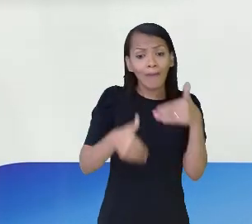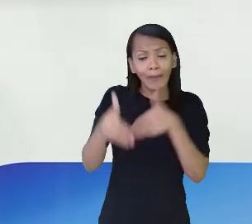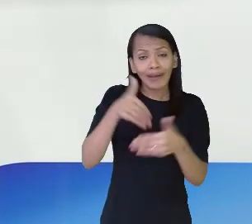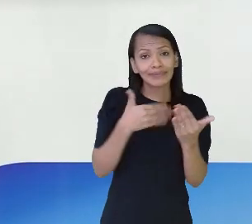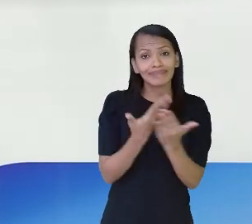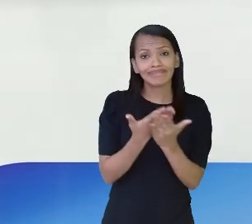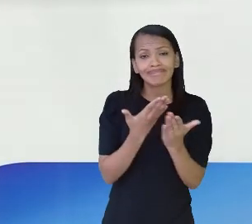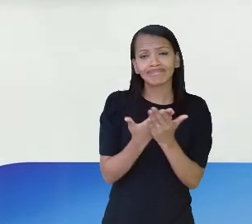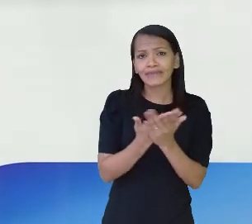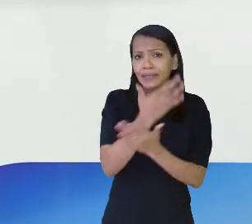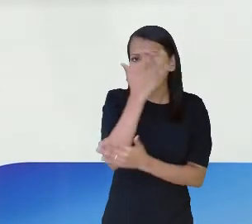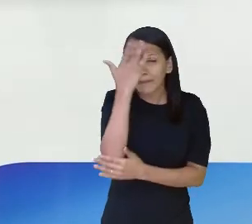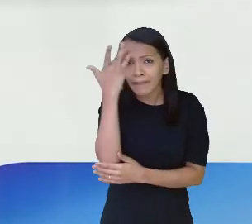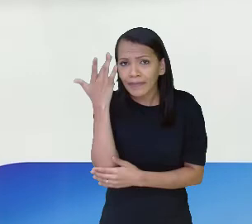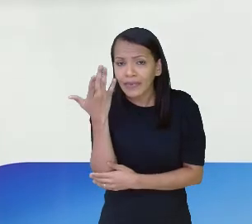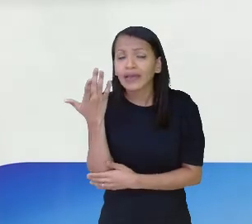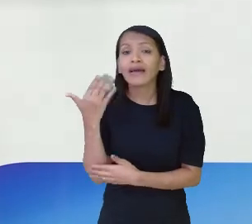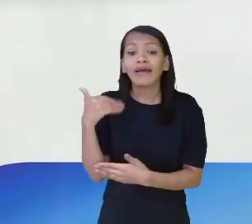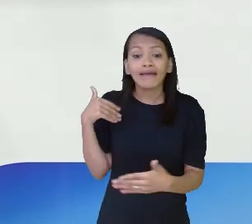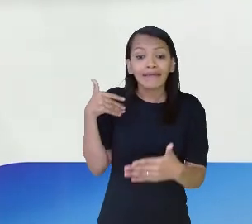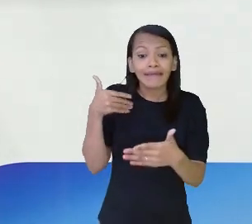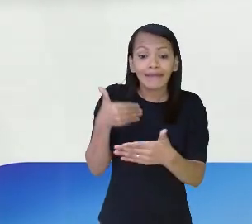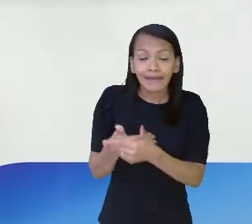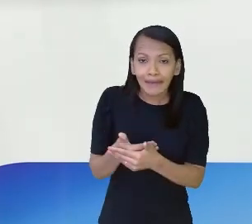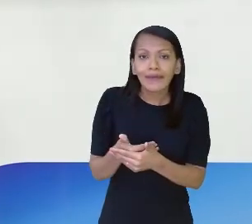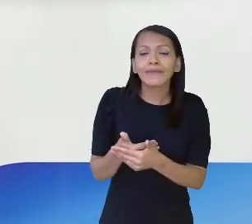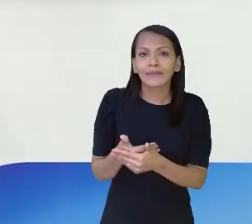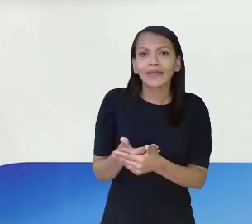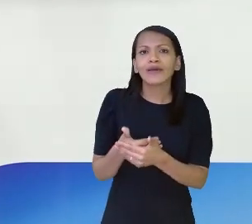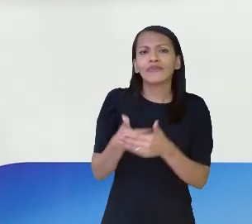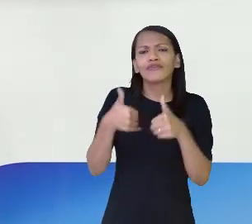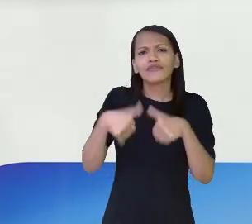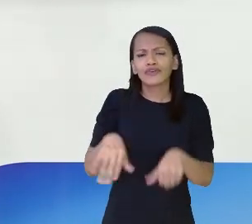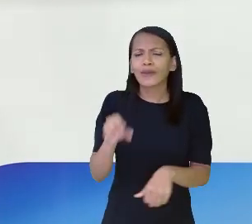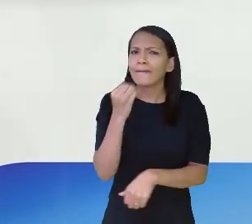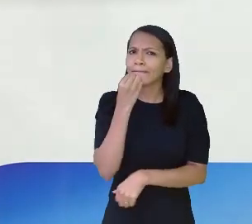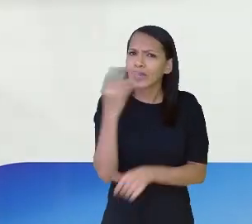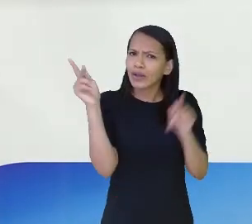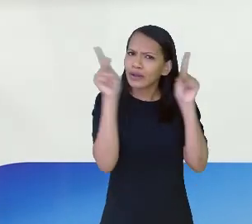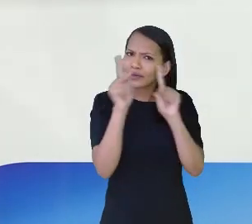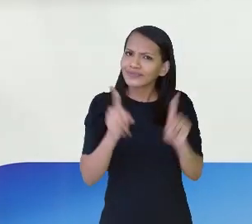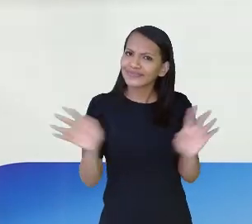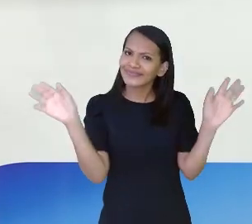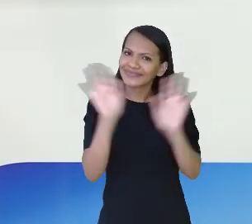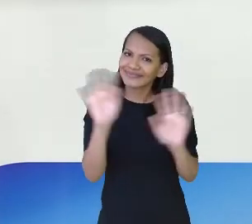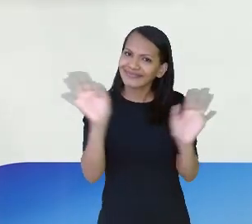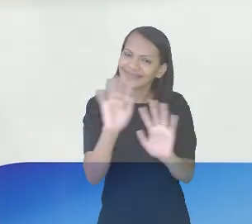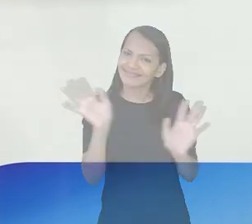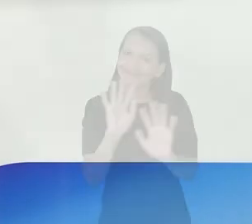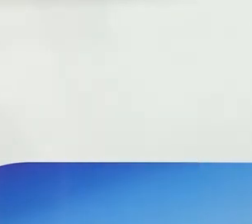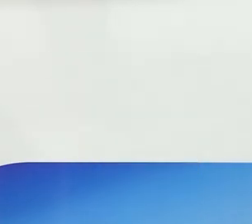aulas. Pessoal, até a próxima. Fiquem bem, fiquem em paz. Tchau, tchau.